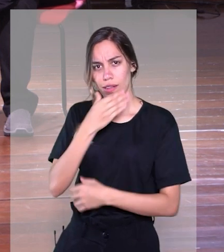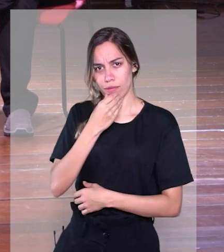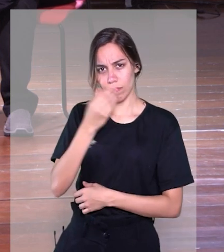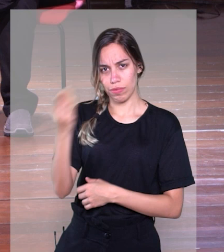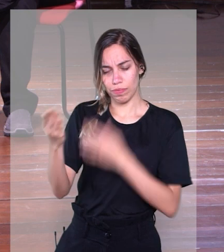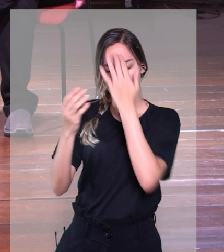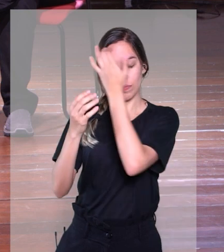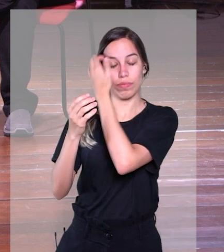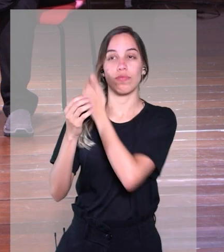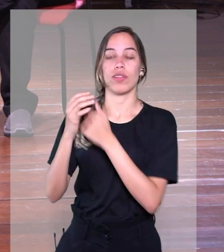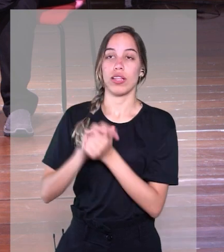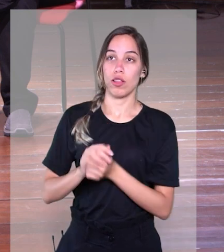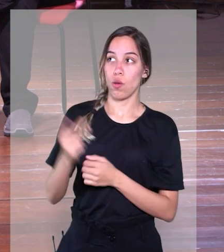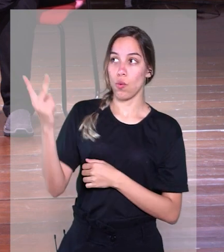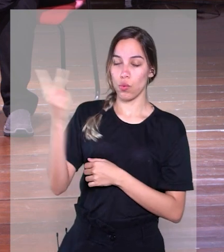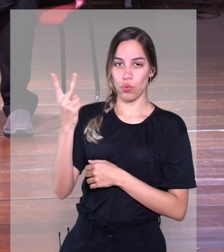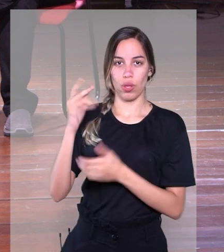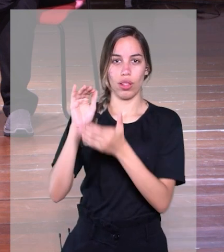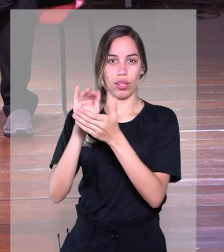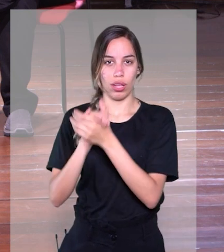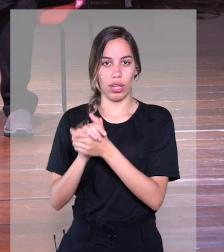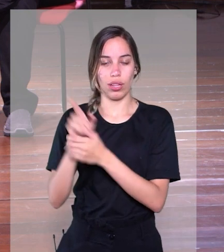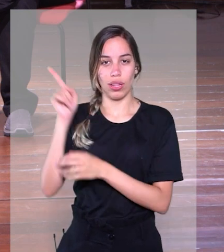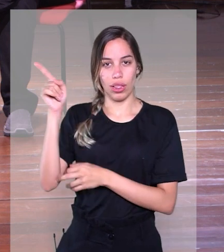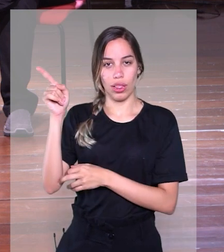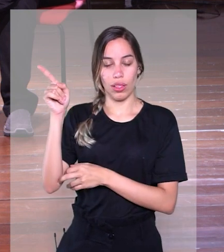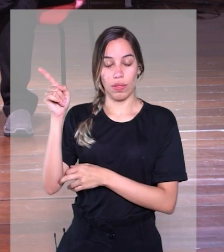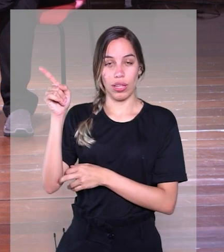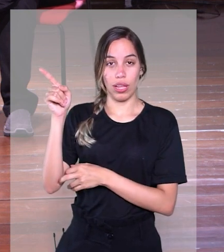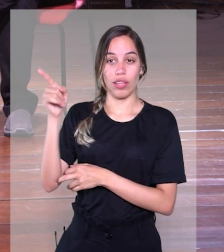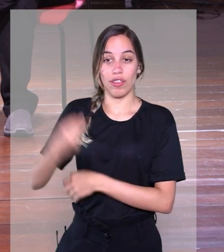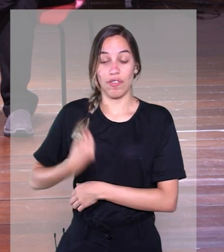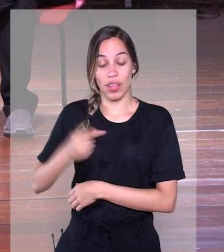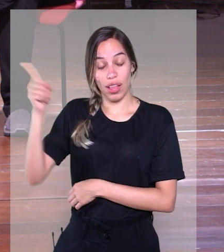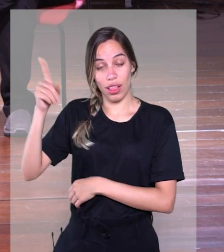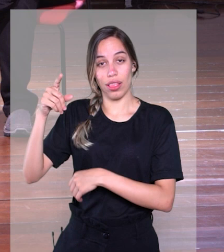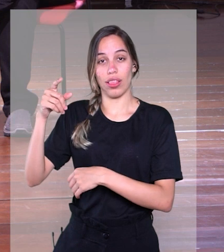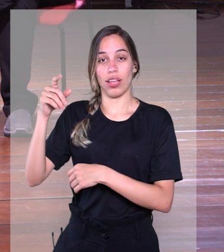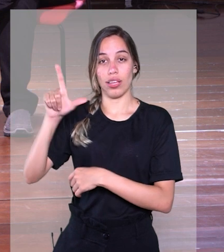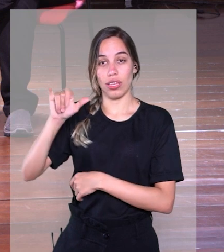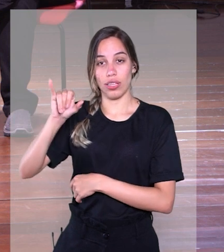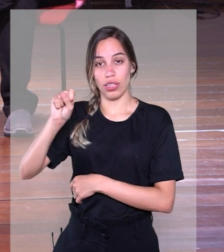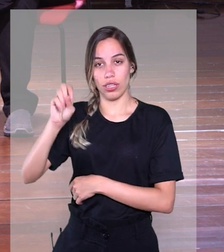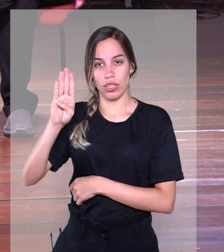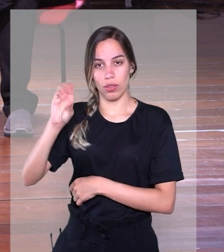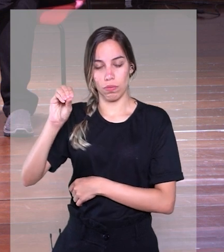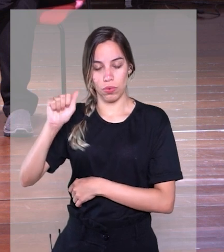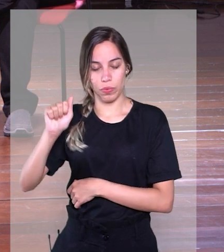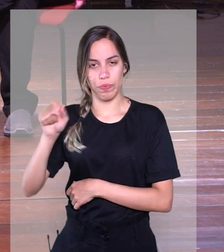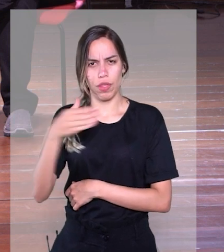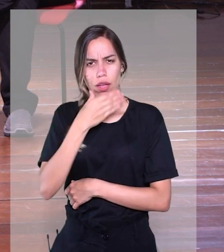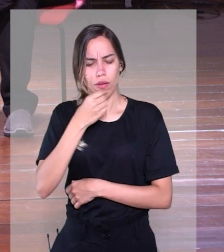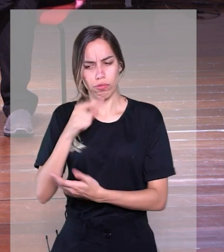eu estive em Lisboa, e ele com Patrícia moram em Lisboa, eu fui visitá-los e o Adriano me mostrou o seu trabalho. Enfim, ele tem